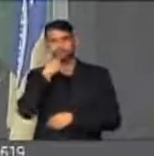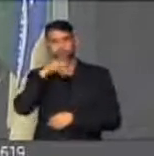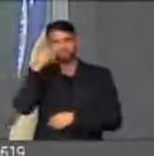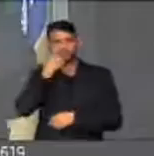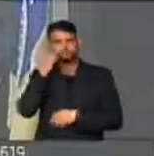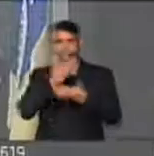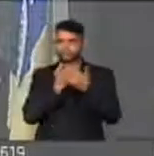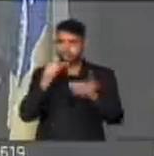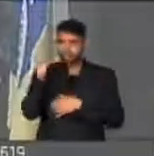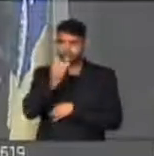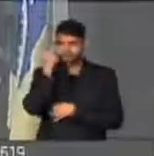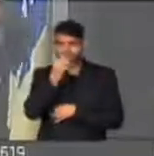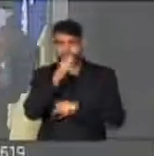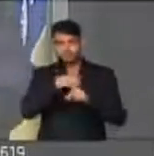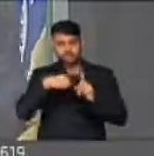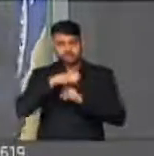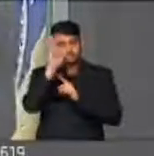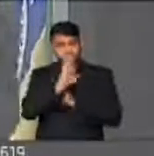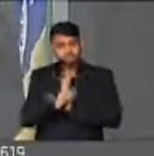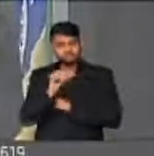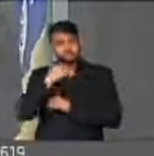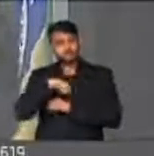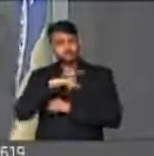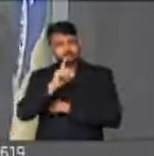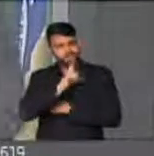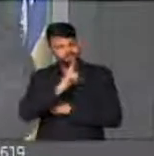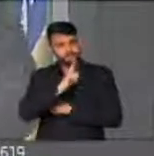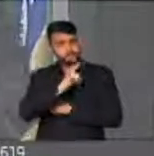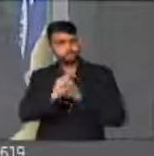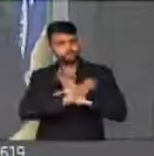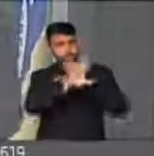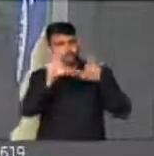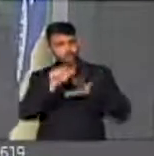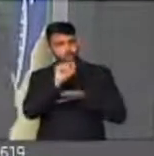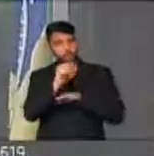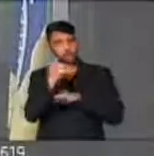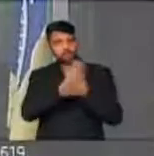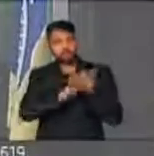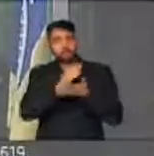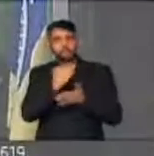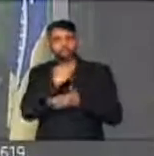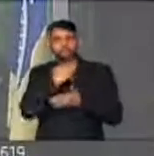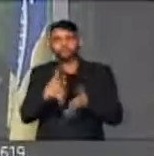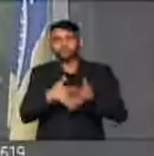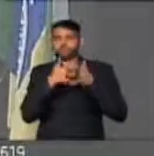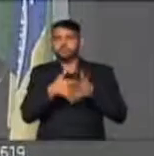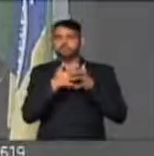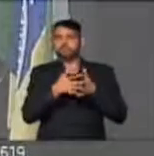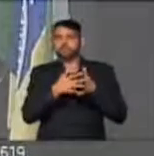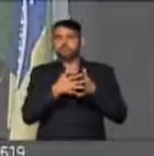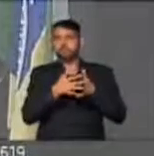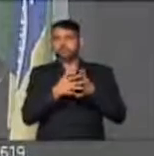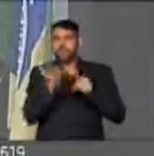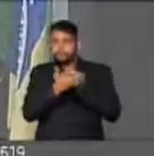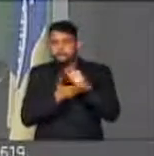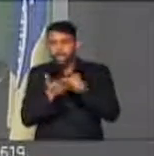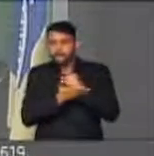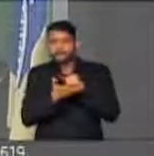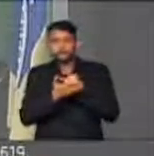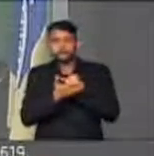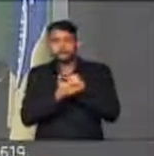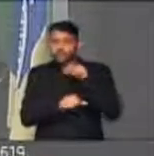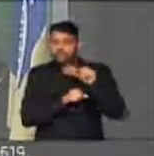senhores deputados, é importante, sociedade brasileira, que tenhamos claro que não podemos confundir o que é essencial e